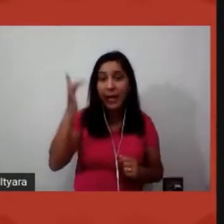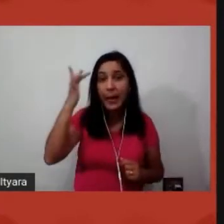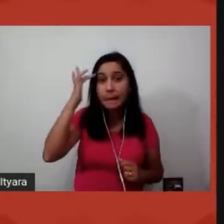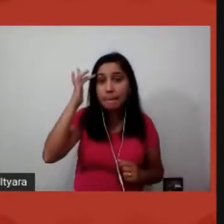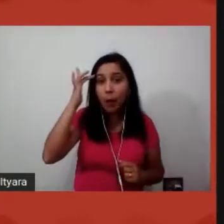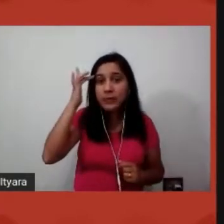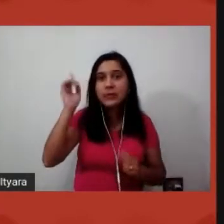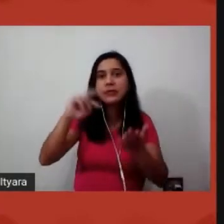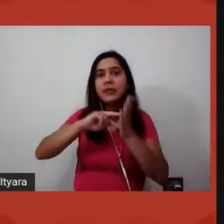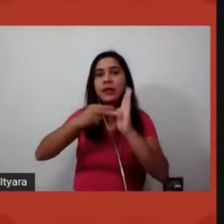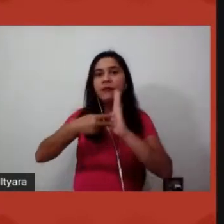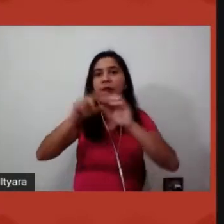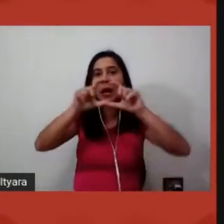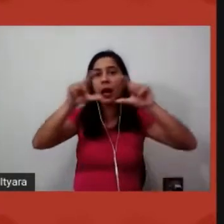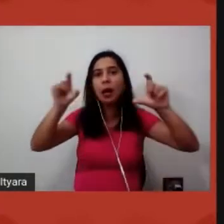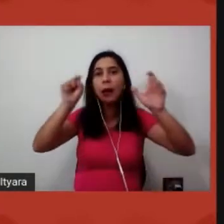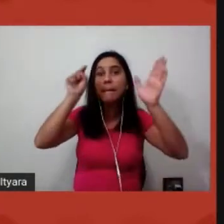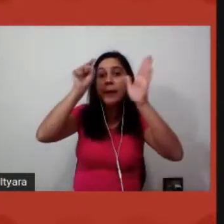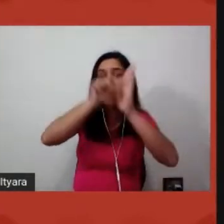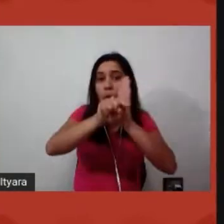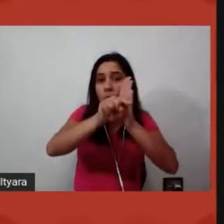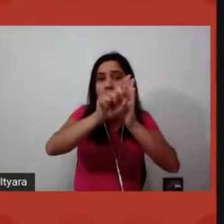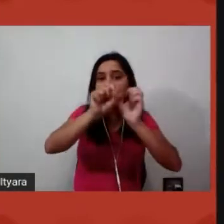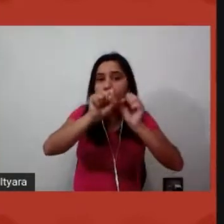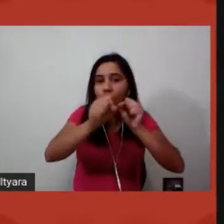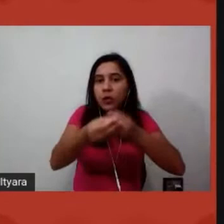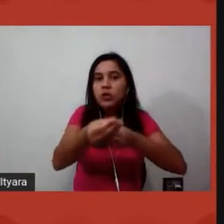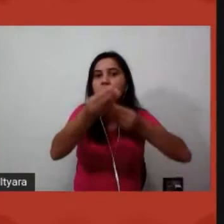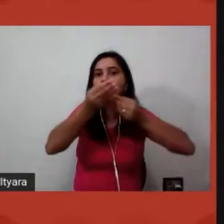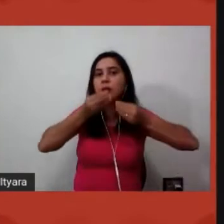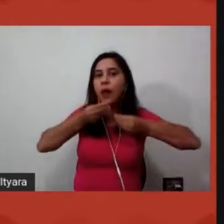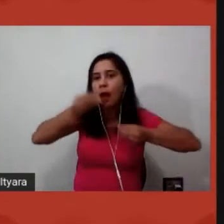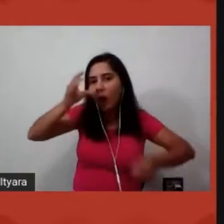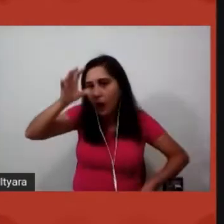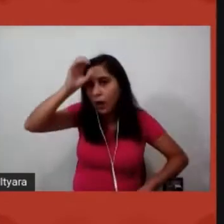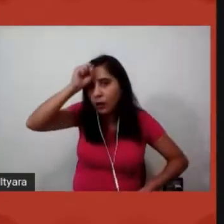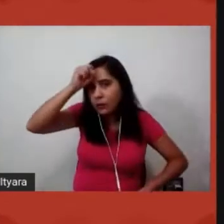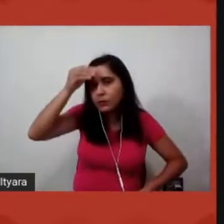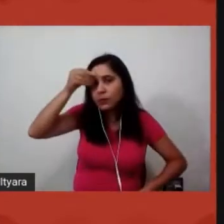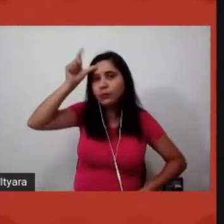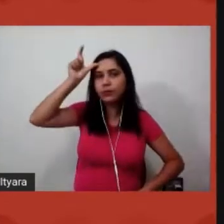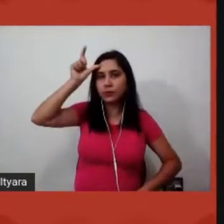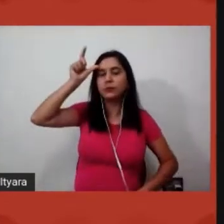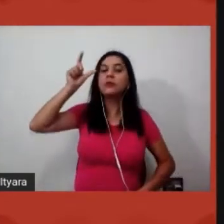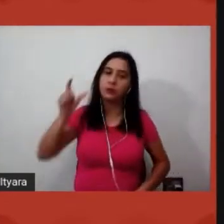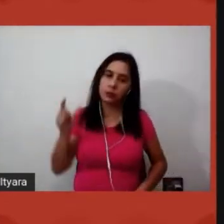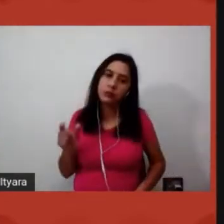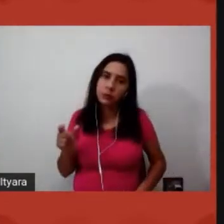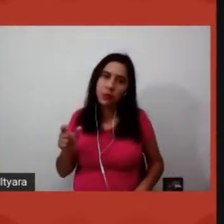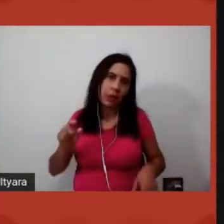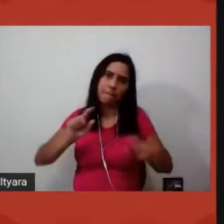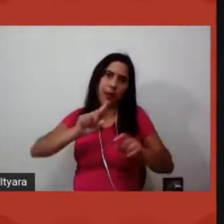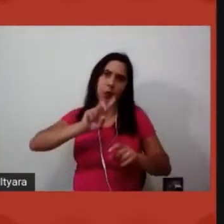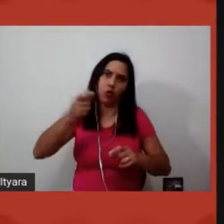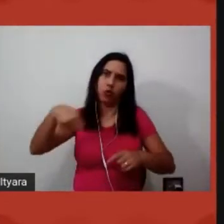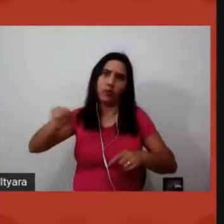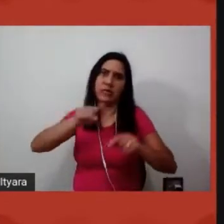ainda que gere uma outra questão de aprendizagem. Então, está como hipótese lá, mas não necessariamente precisa ser uma